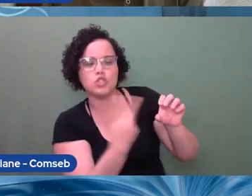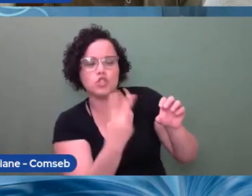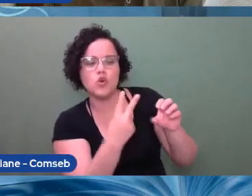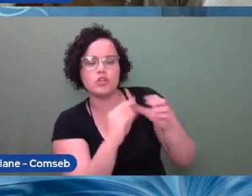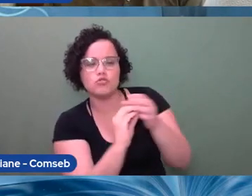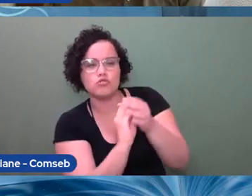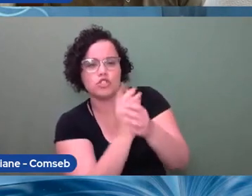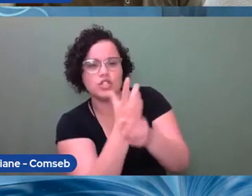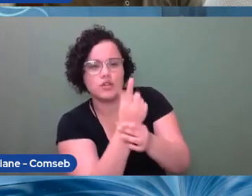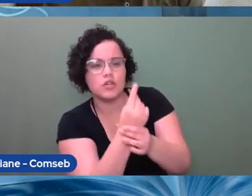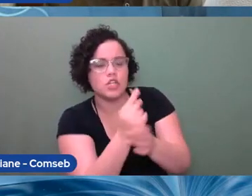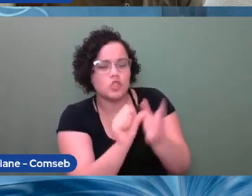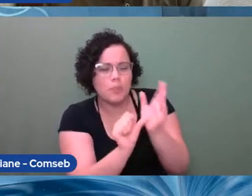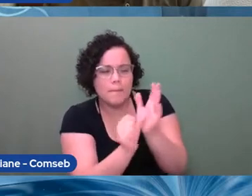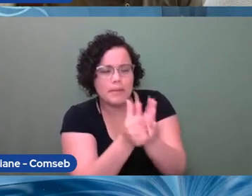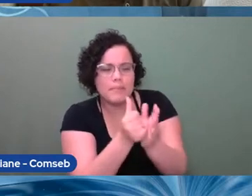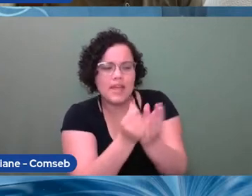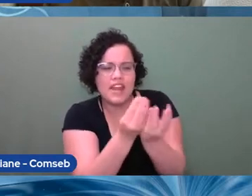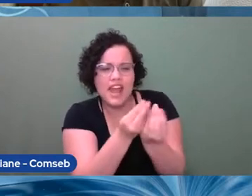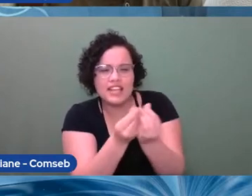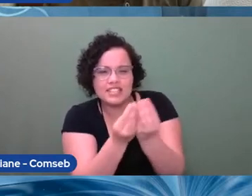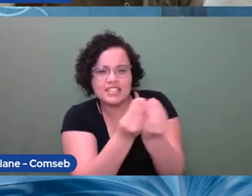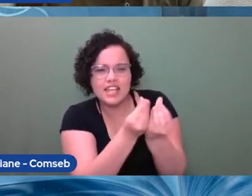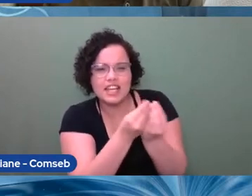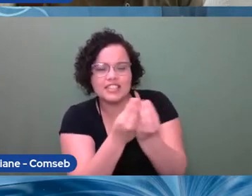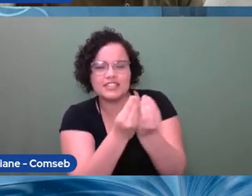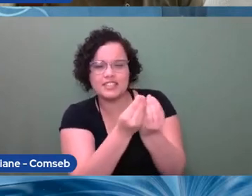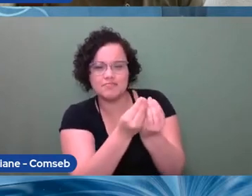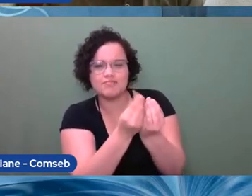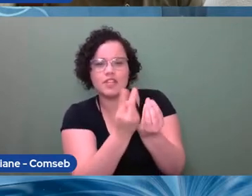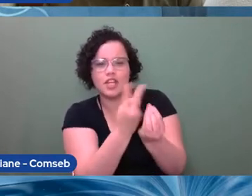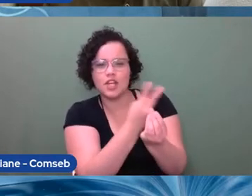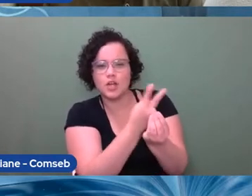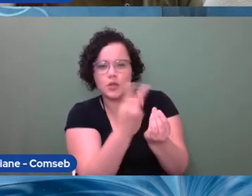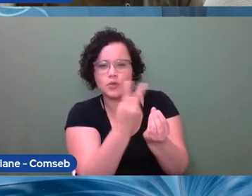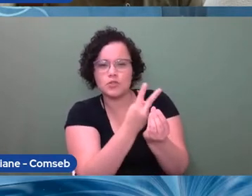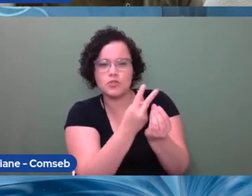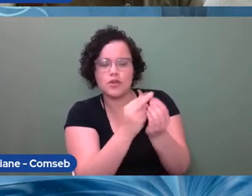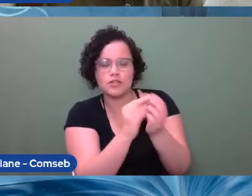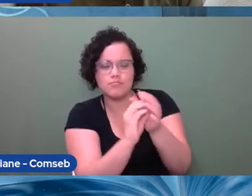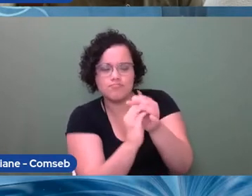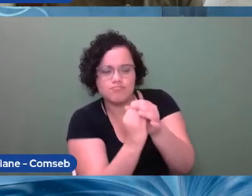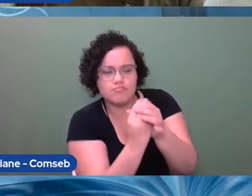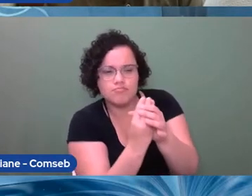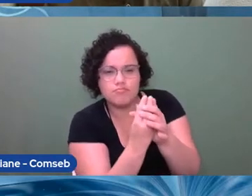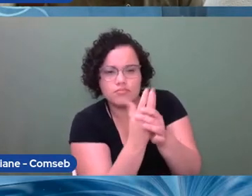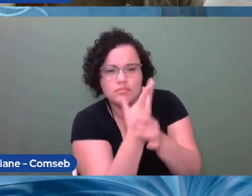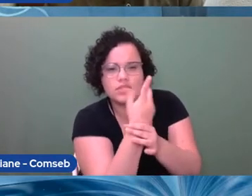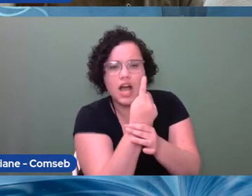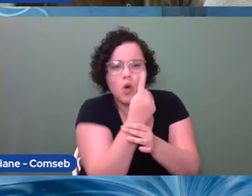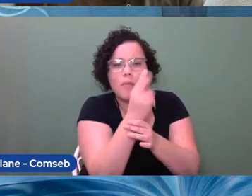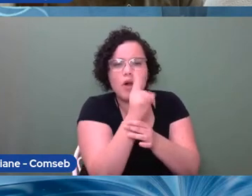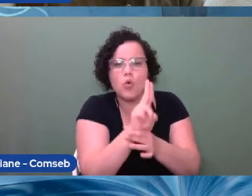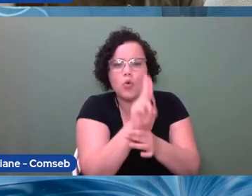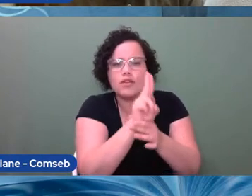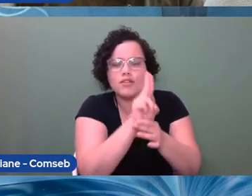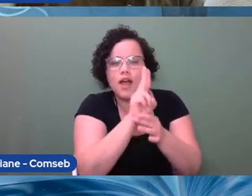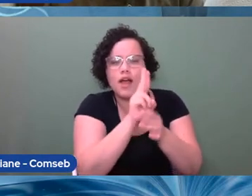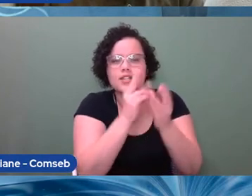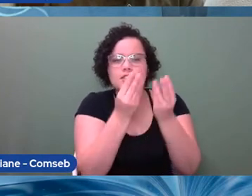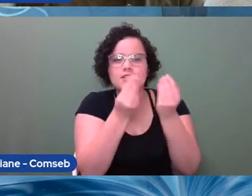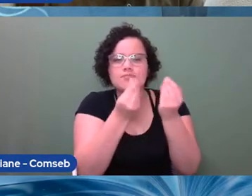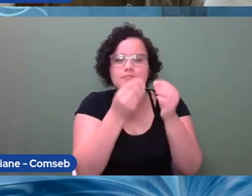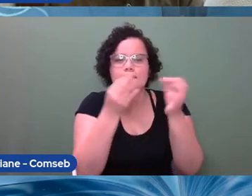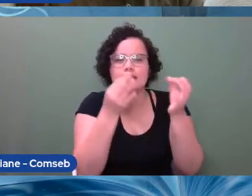imutável, chegando-se dessa forma a estabelecer a unidade essencial do universo. Dentro, porém,